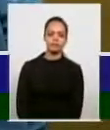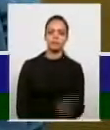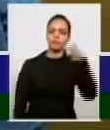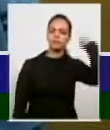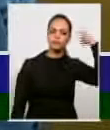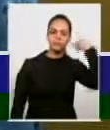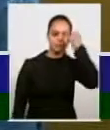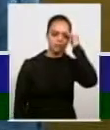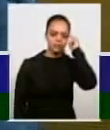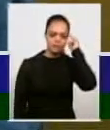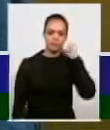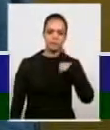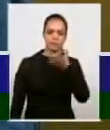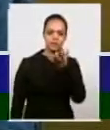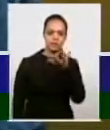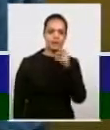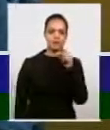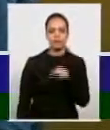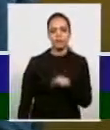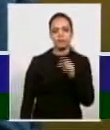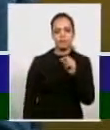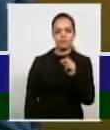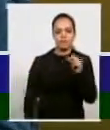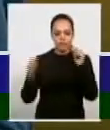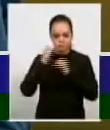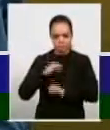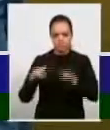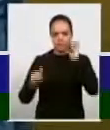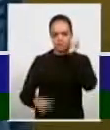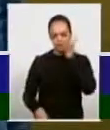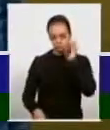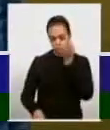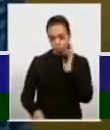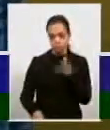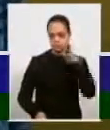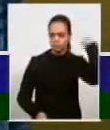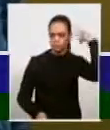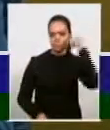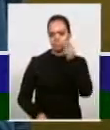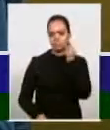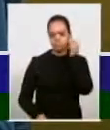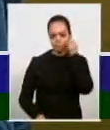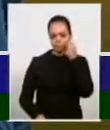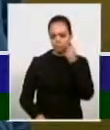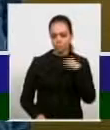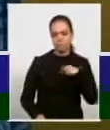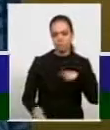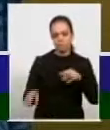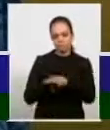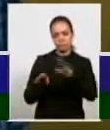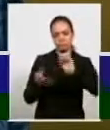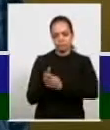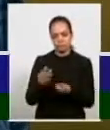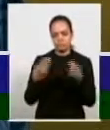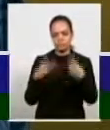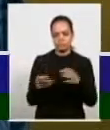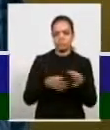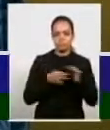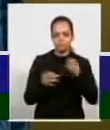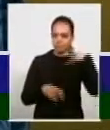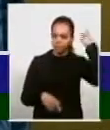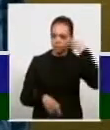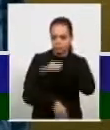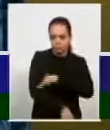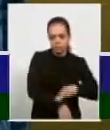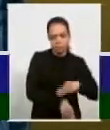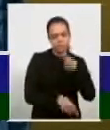Vereador Ismar, eu quero aqui reforçar essa fala do vereador Adriano Zago. Eu compartilho a autoria deste projeto. Como disse a vereadora Michele